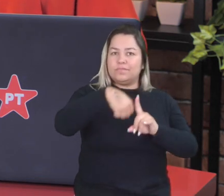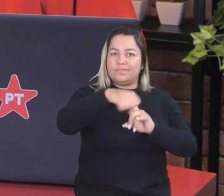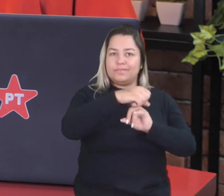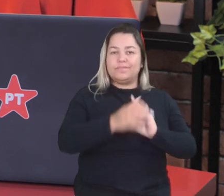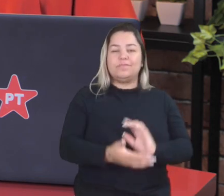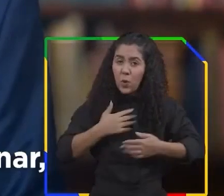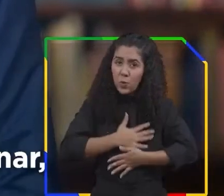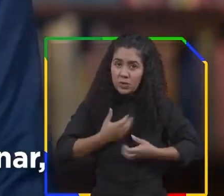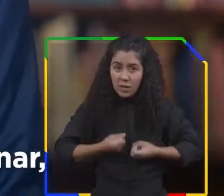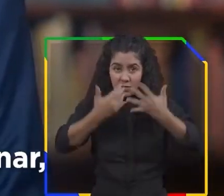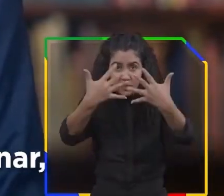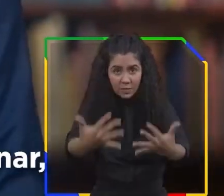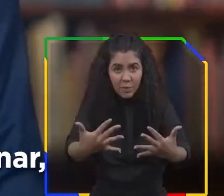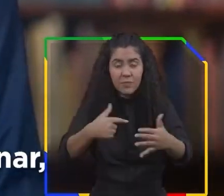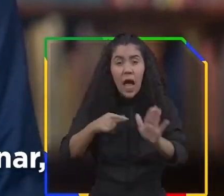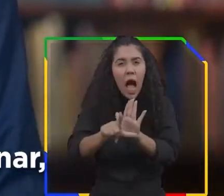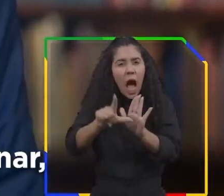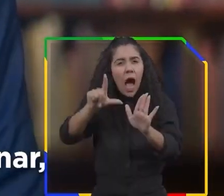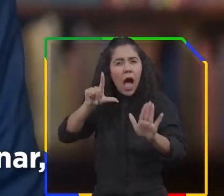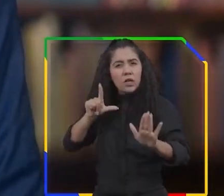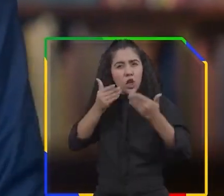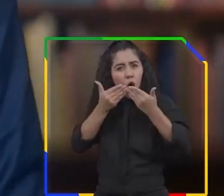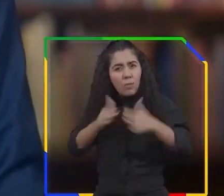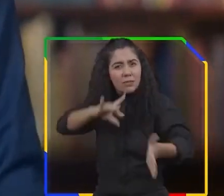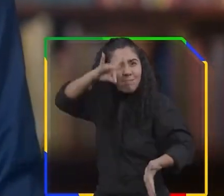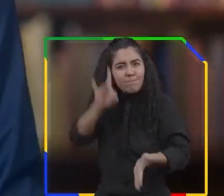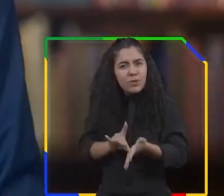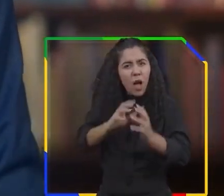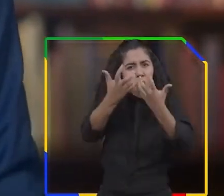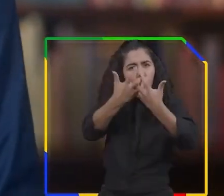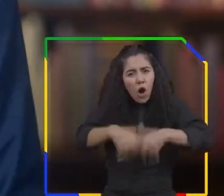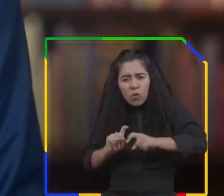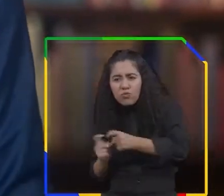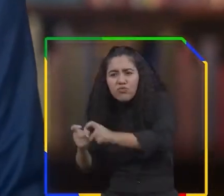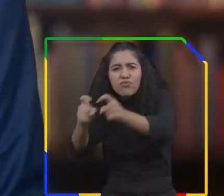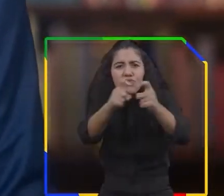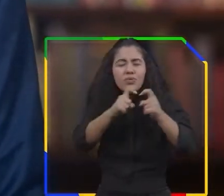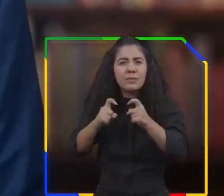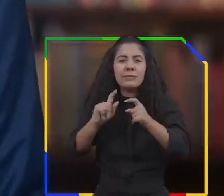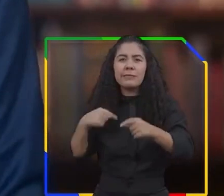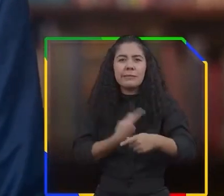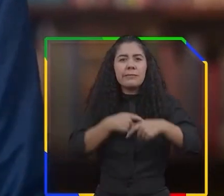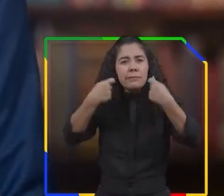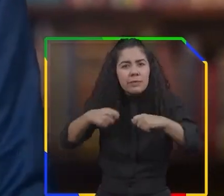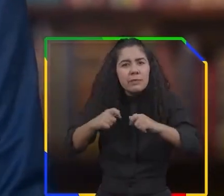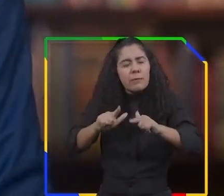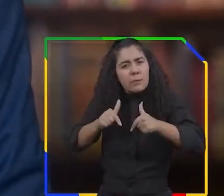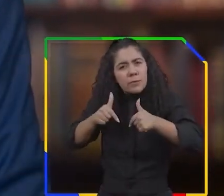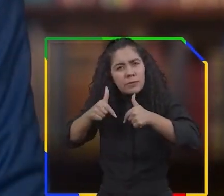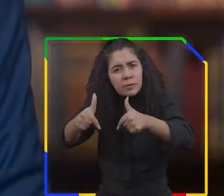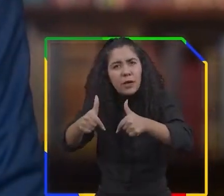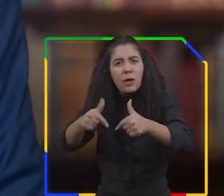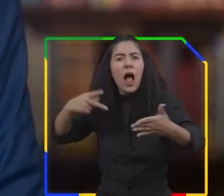inclusão social. Antes mesmo de começarmos a governar, tivemos que buscar os recursos para cobrir o rombo bilionário